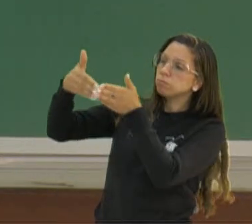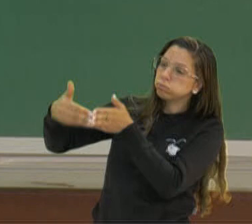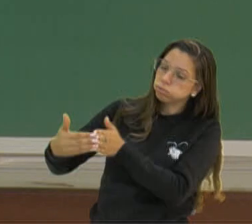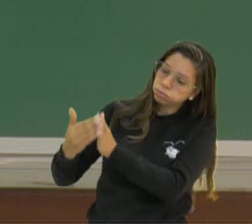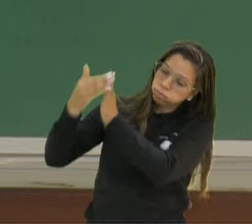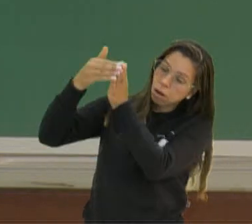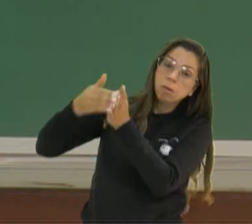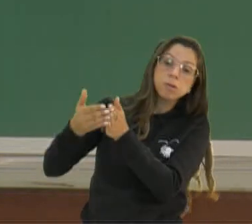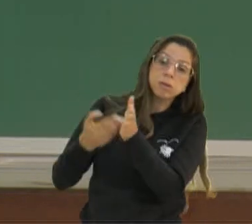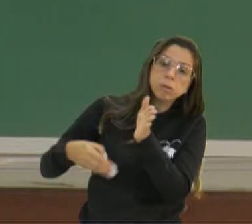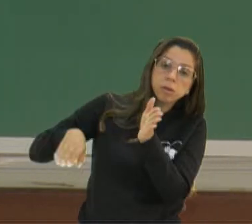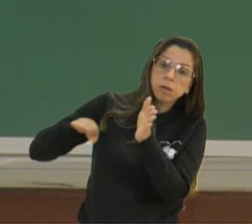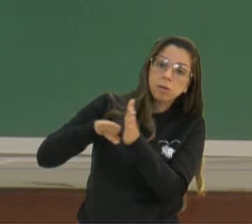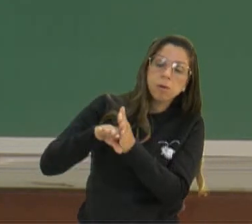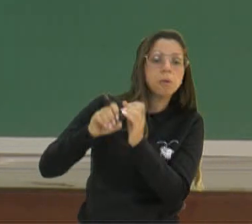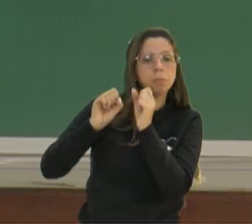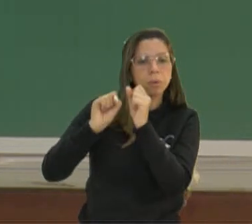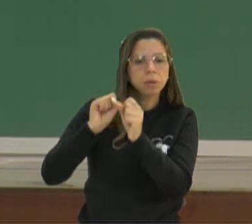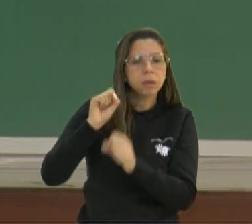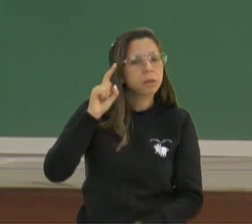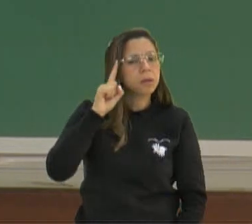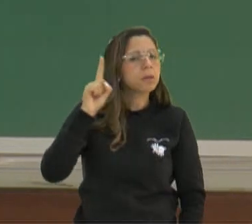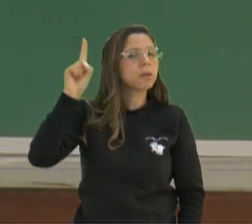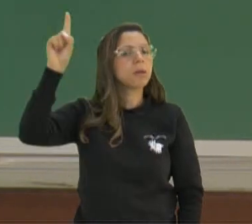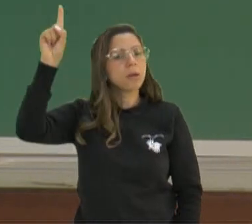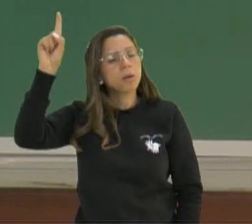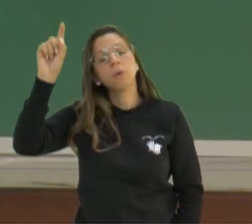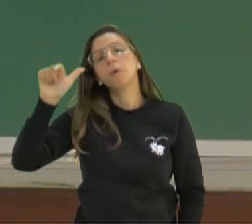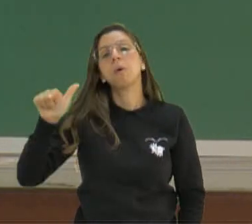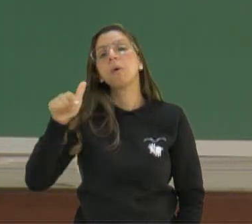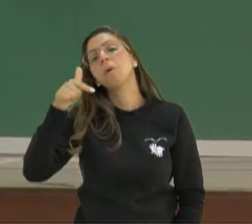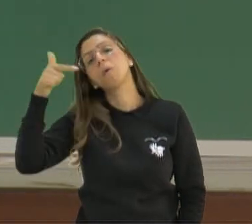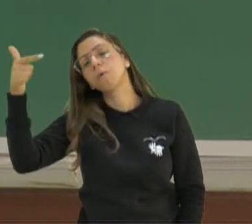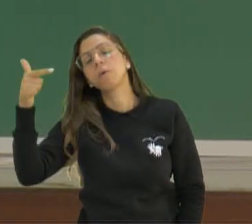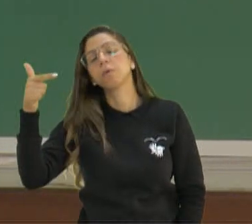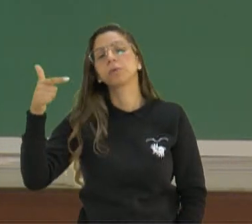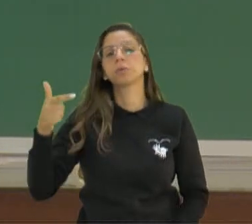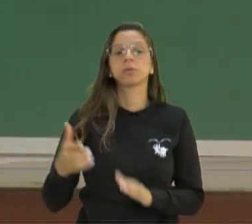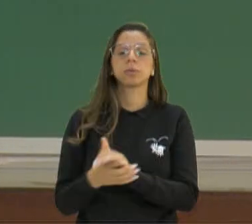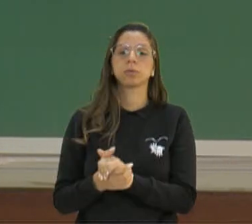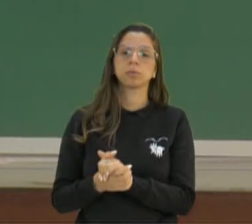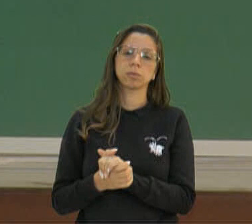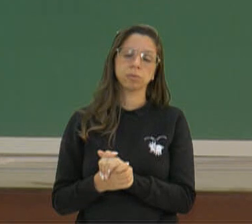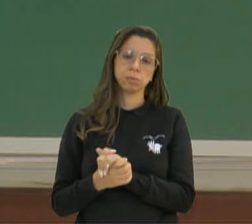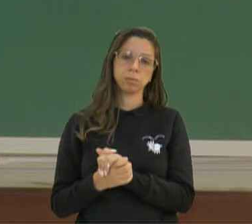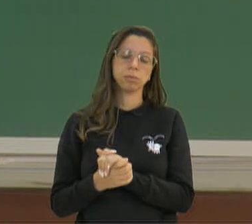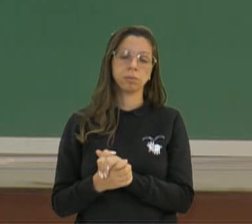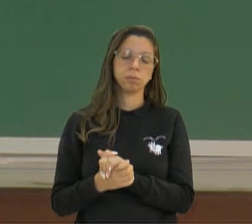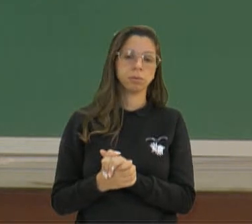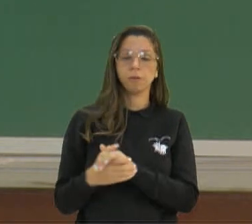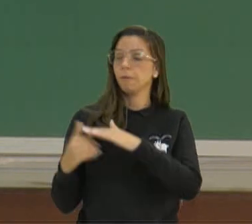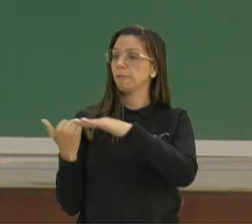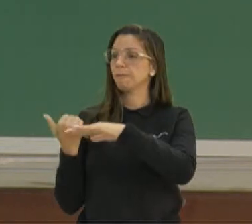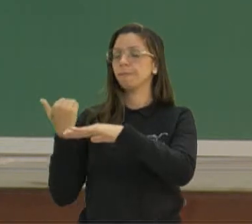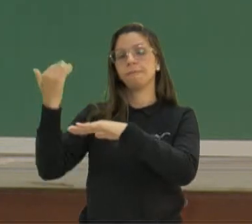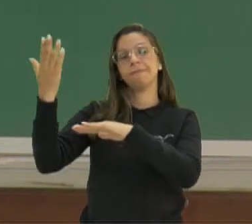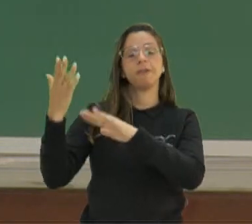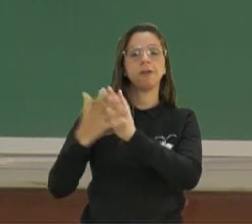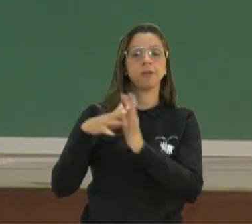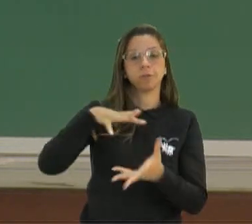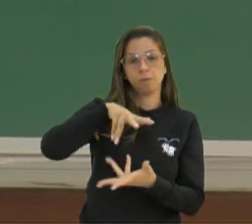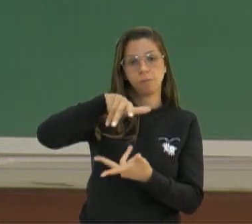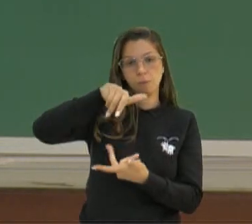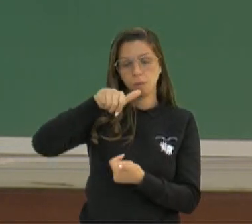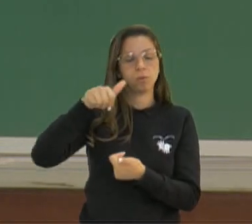aquilo poderiam ser deuses, alguma figura mística, algo fora do mundo deles